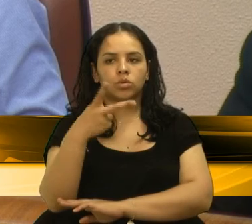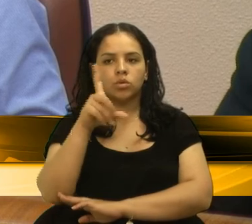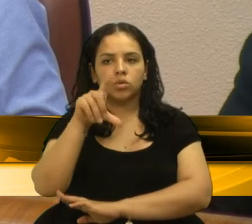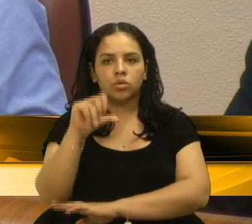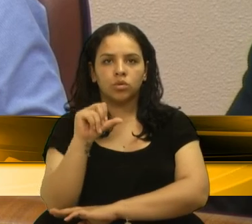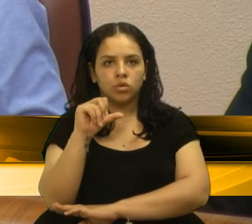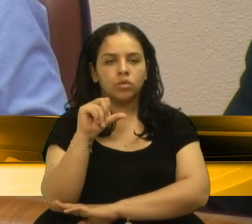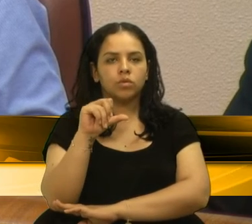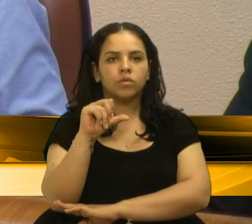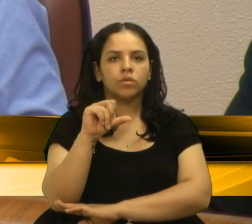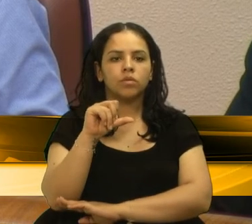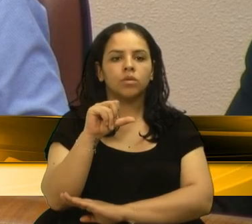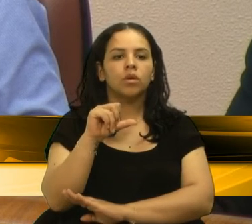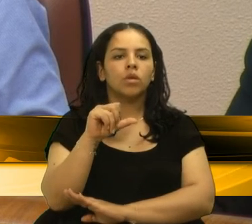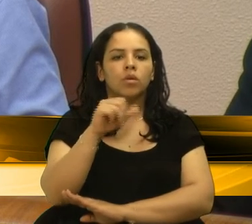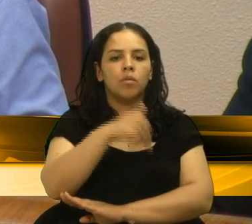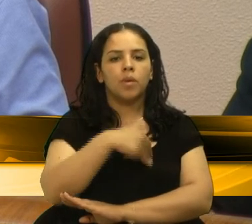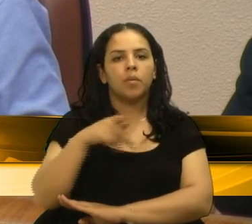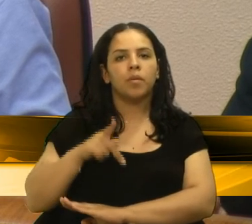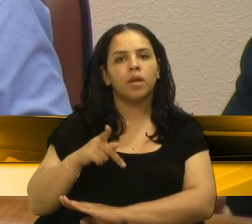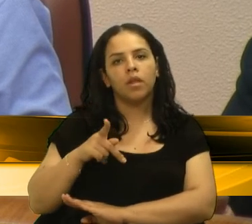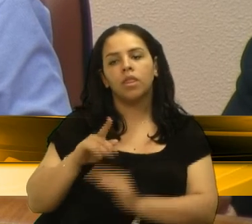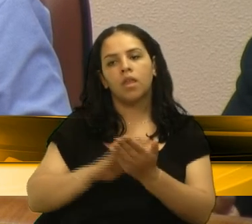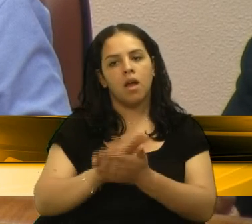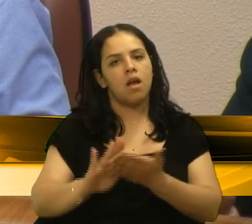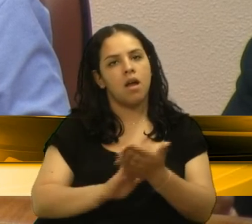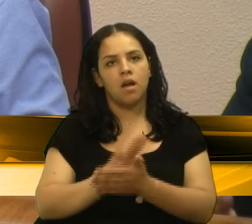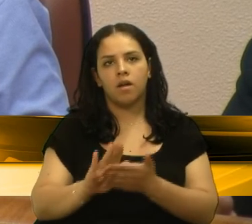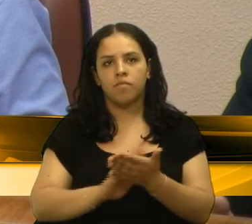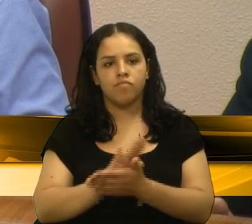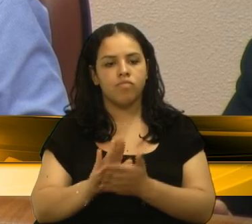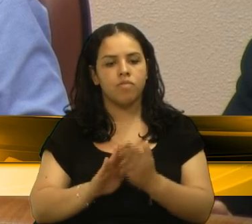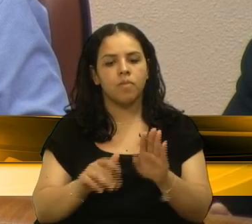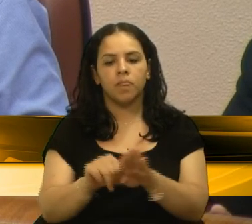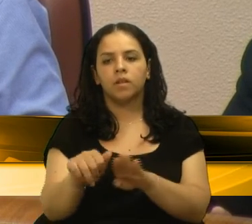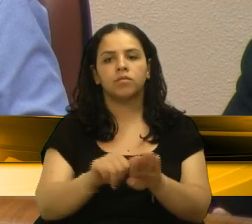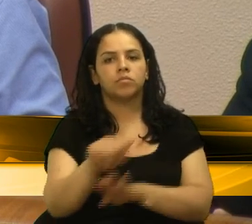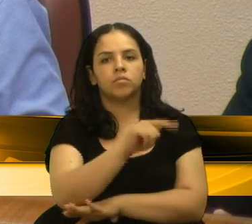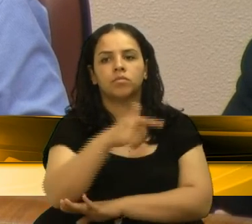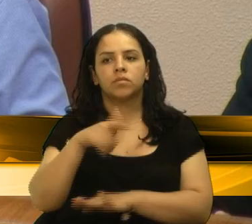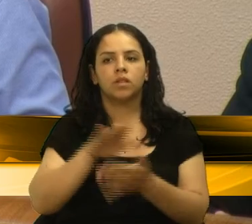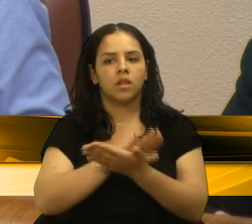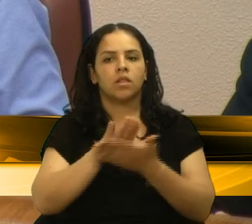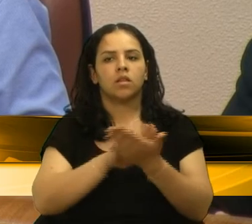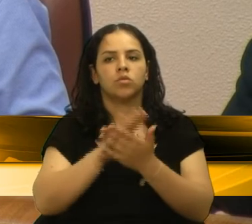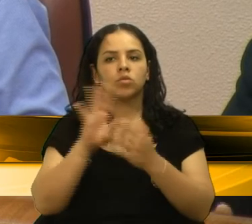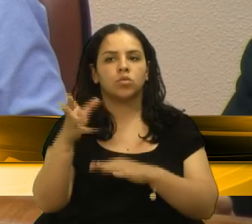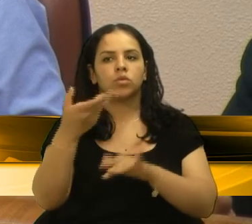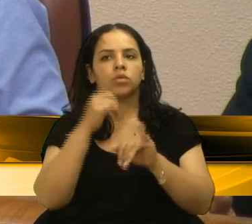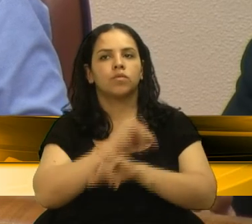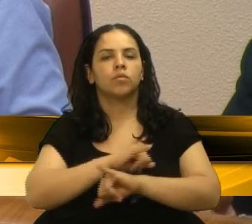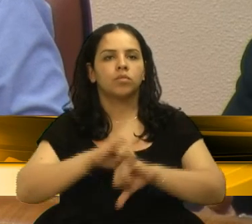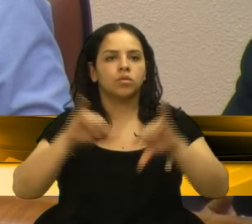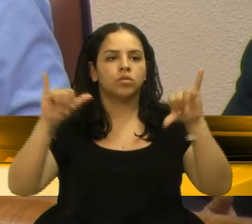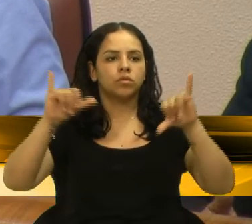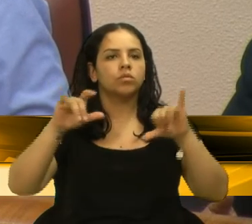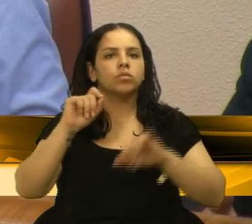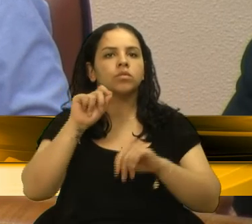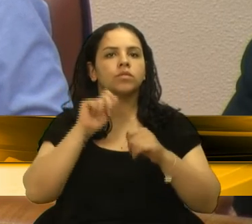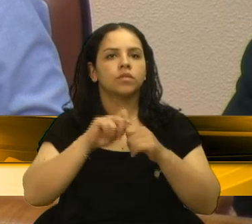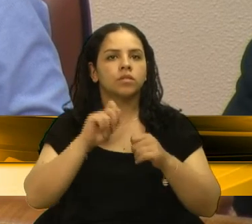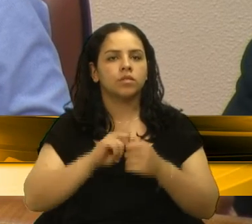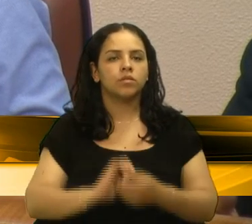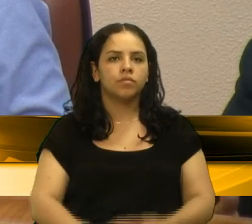comunicamos ao Ministério Público, ou seja, em nenhum momento o Conselho Municipal de Saúde ficou sem ter todas as informações do que nós estávamos fazendo.